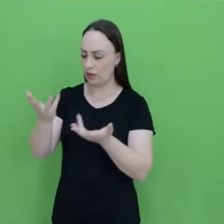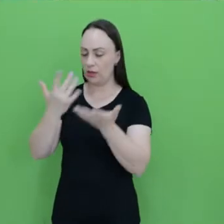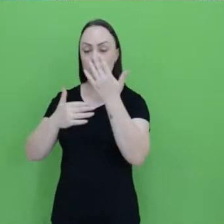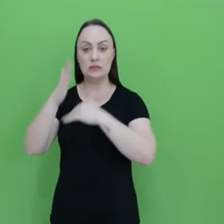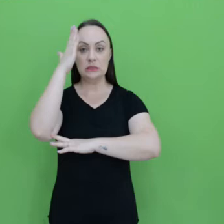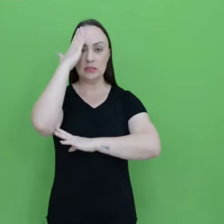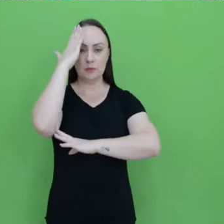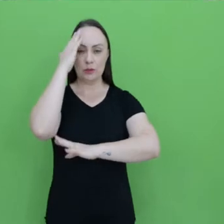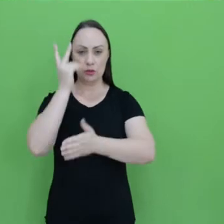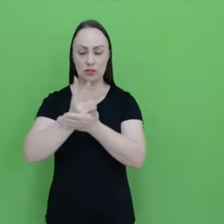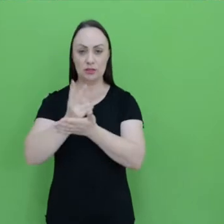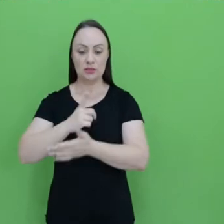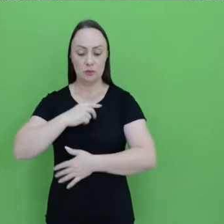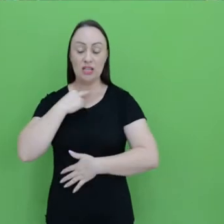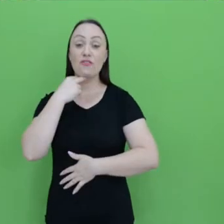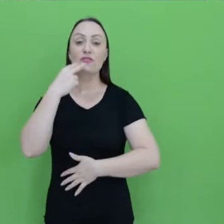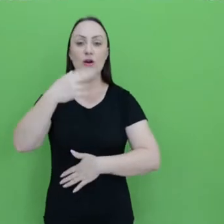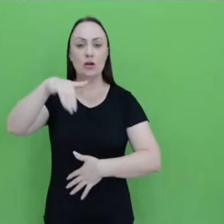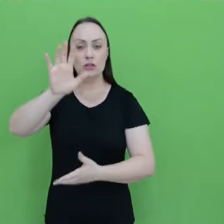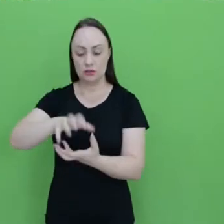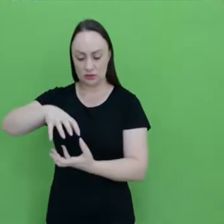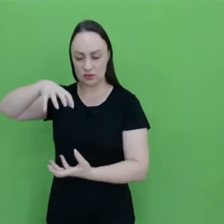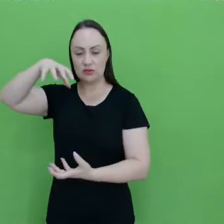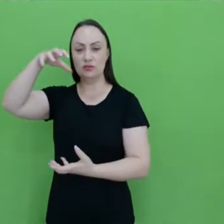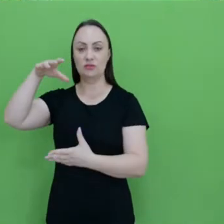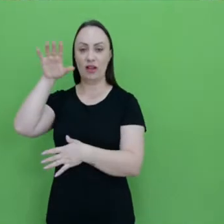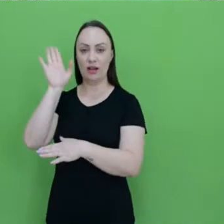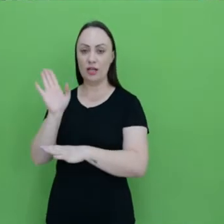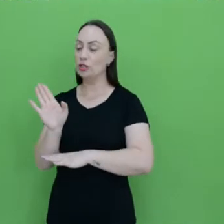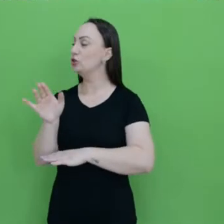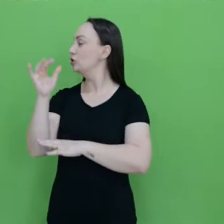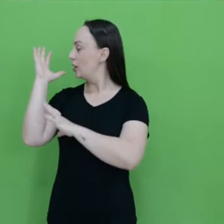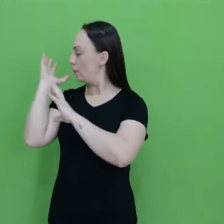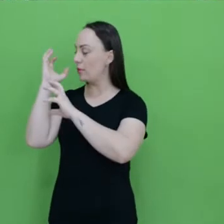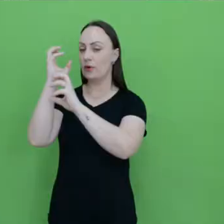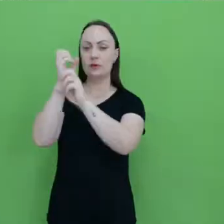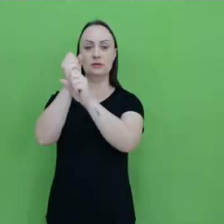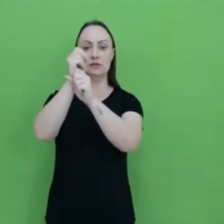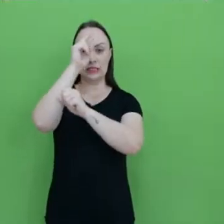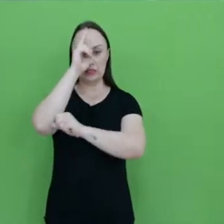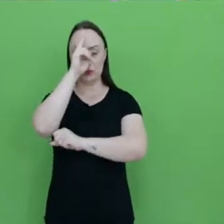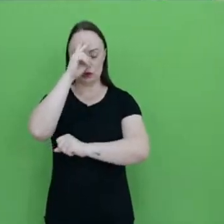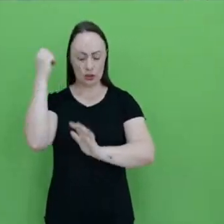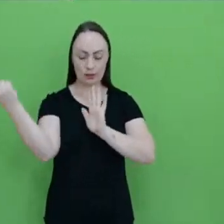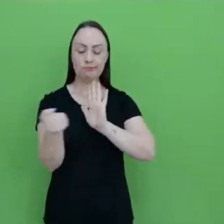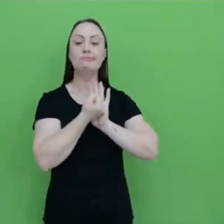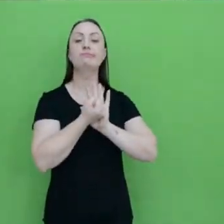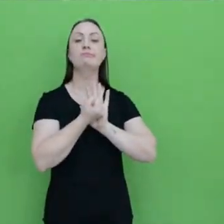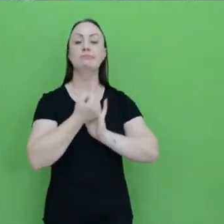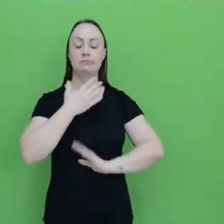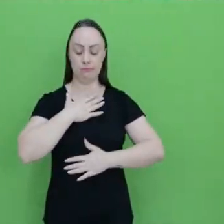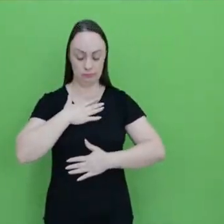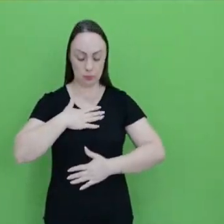Sabedoria que sempre vem da voz mais velha, que chama o ancestral. História marcada no corpo.